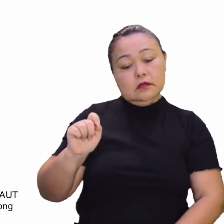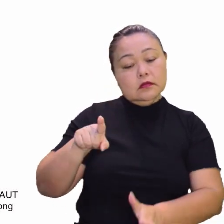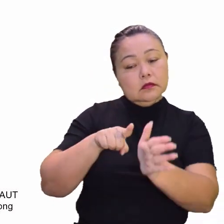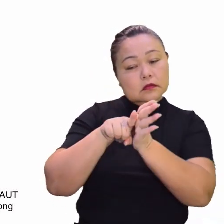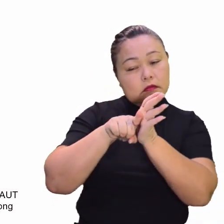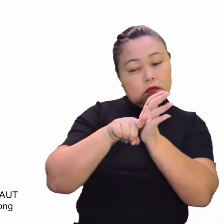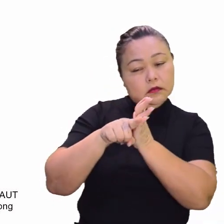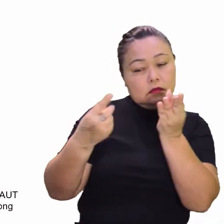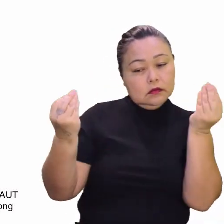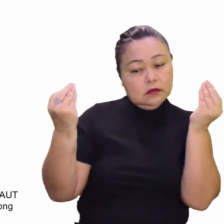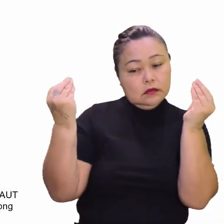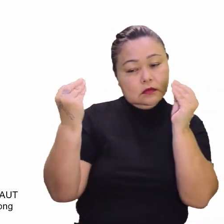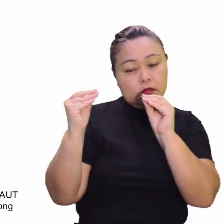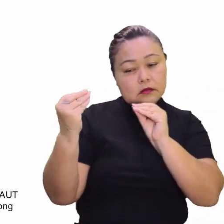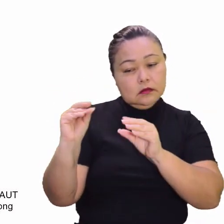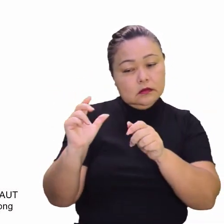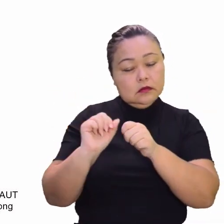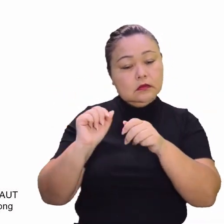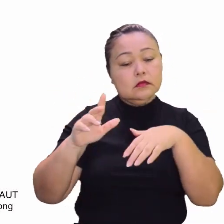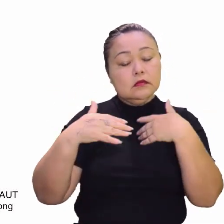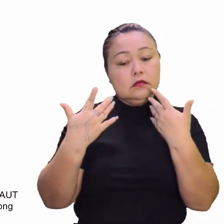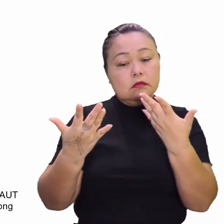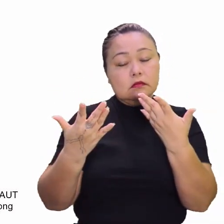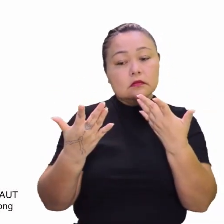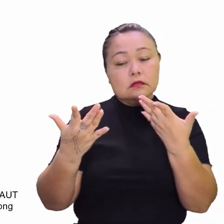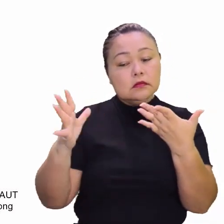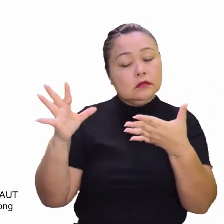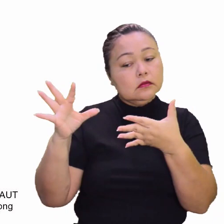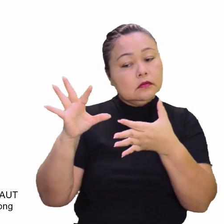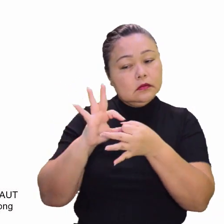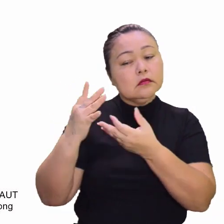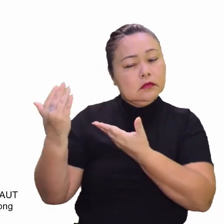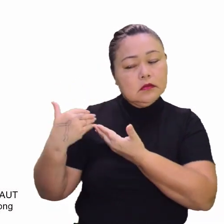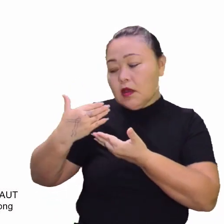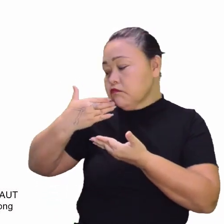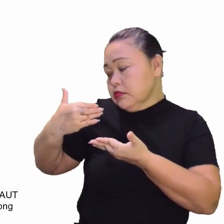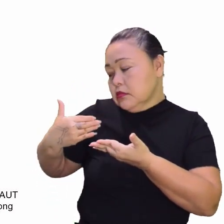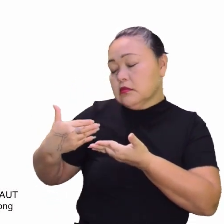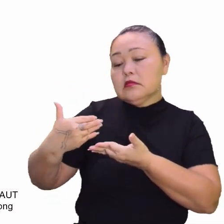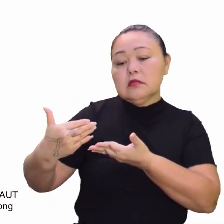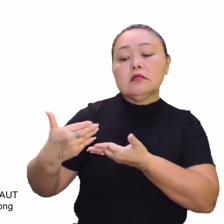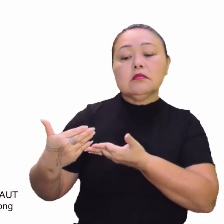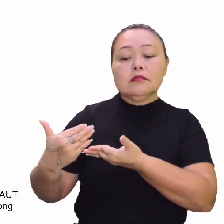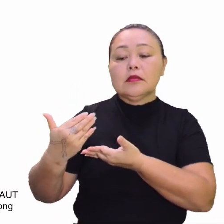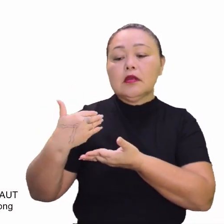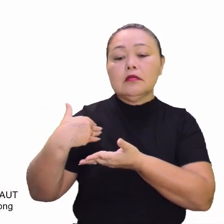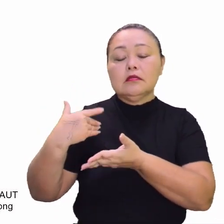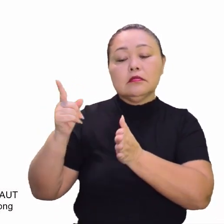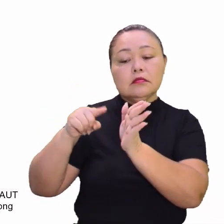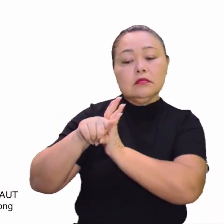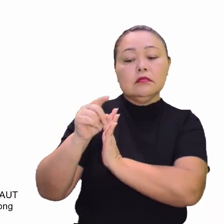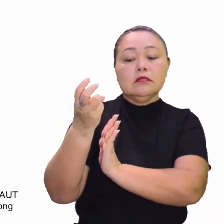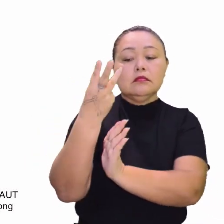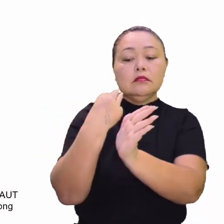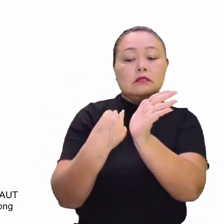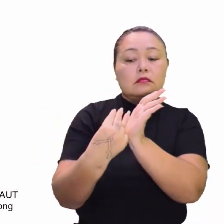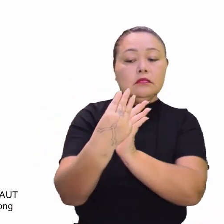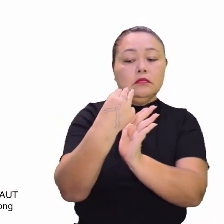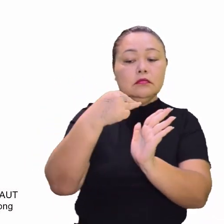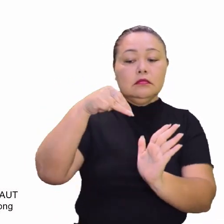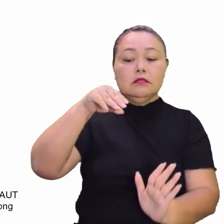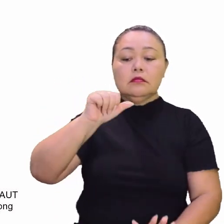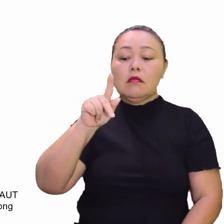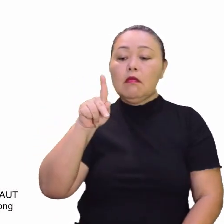Se é 2018, podemos dizer, não, Rogério, que é relativamente jovem, né? Exatamente. Muito recente esse mapa.